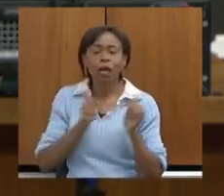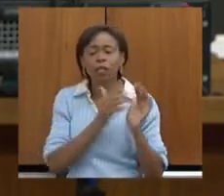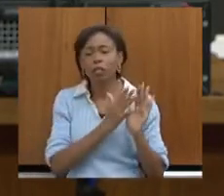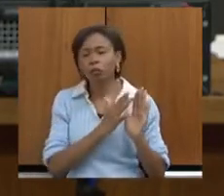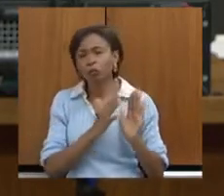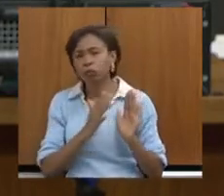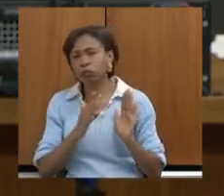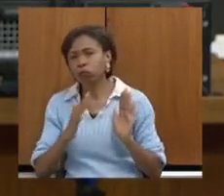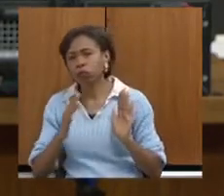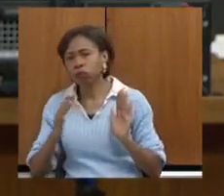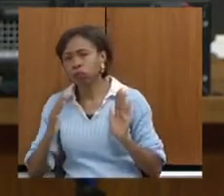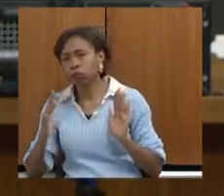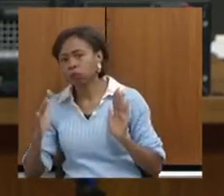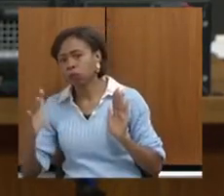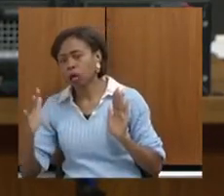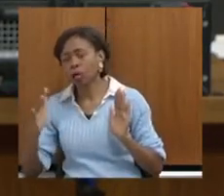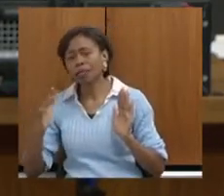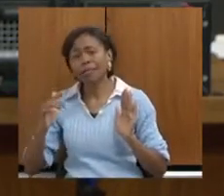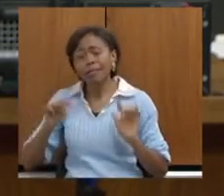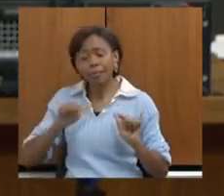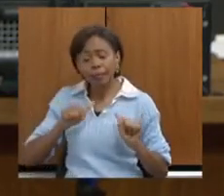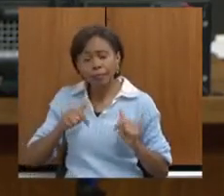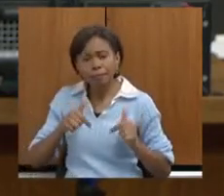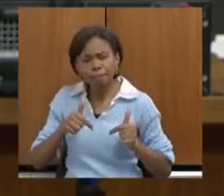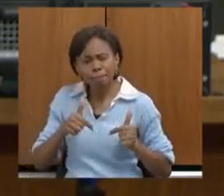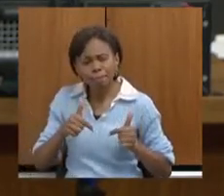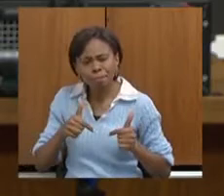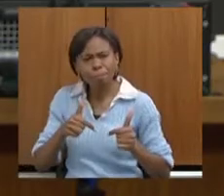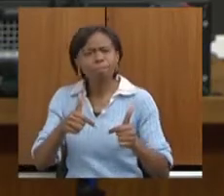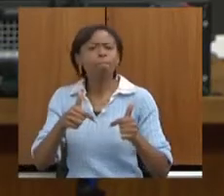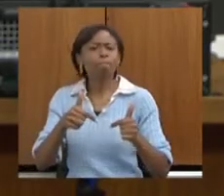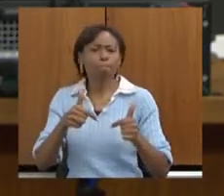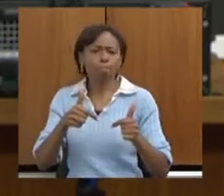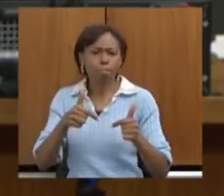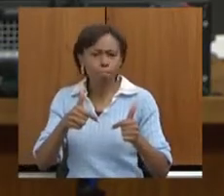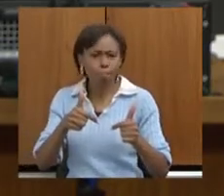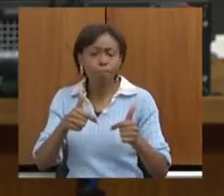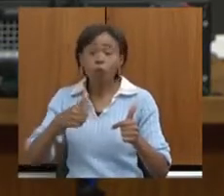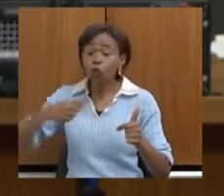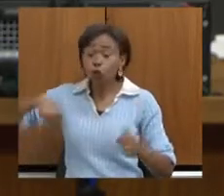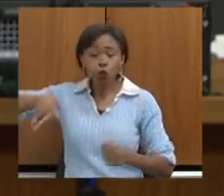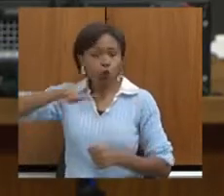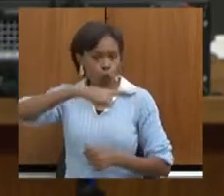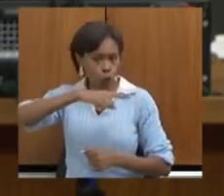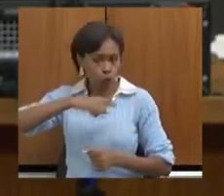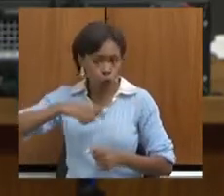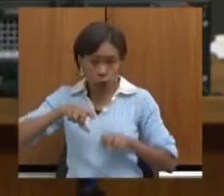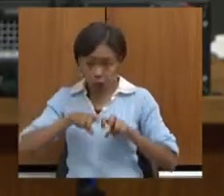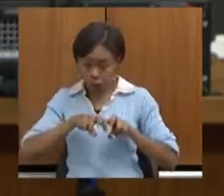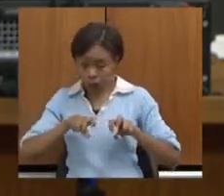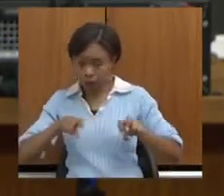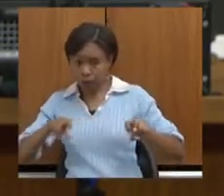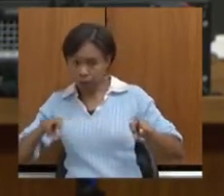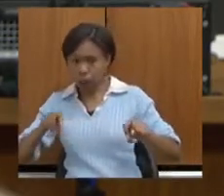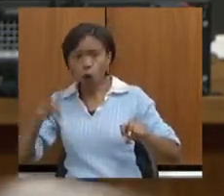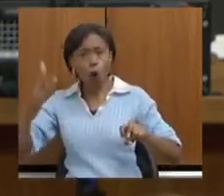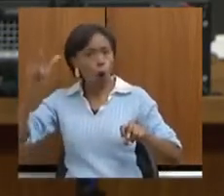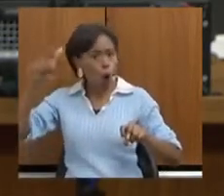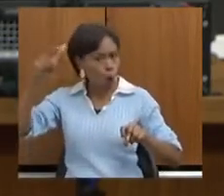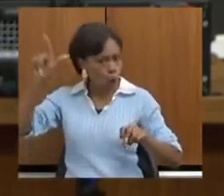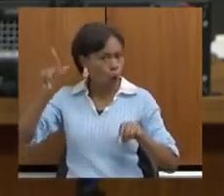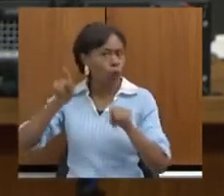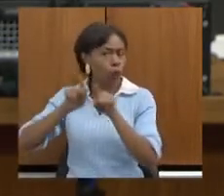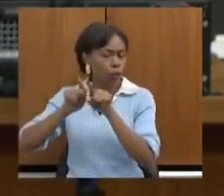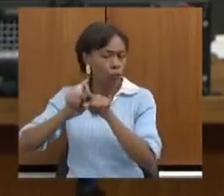período de se diz período assim de extrema dedicação Acho que todos nós né que estamos aqui nessa mesa e muitos outros que estão